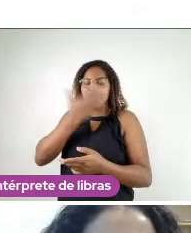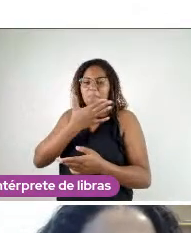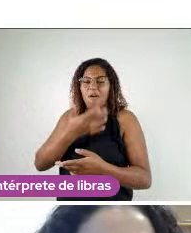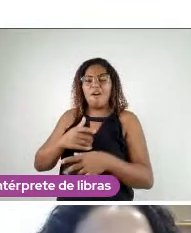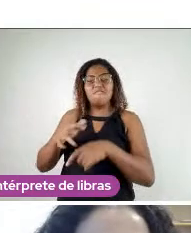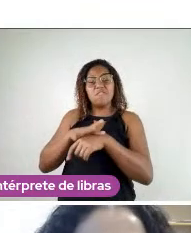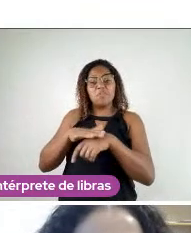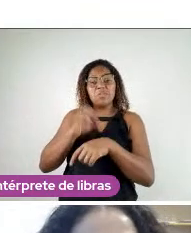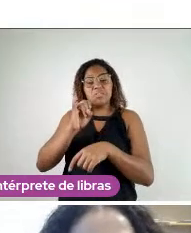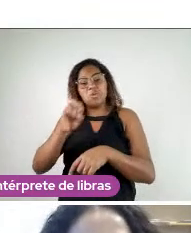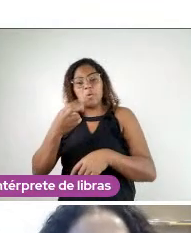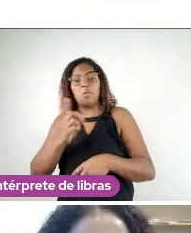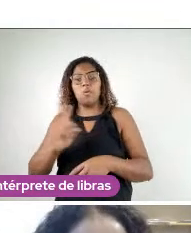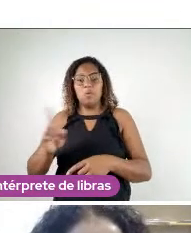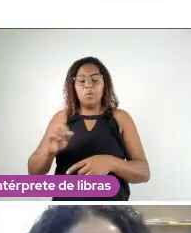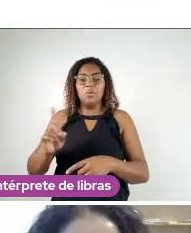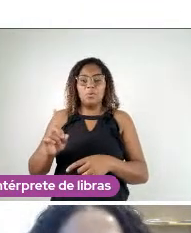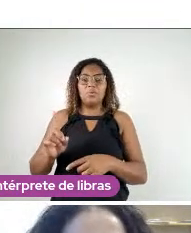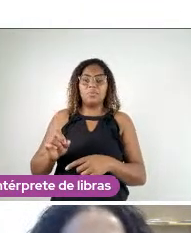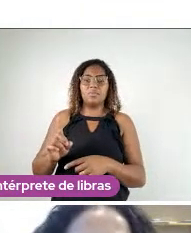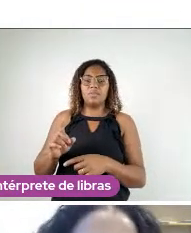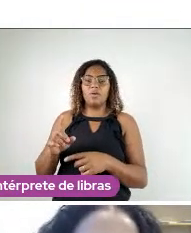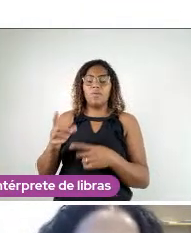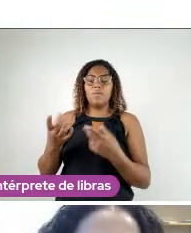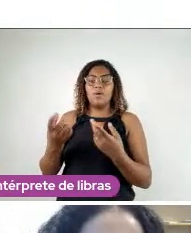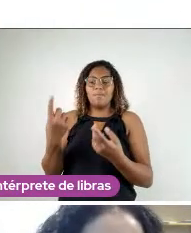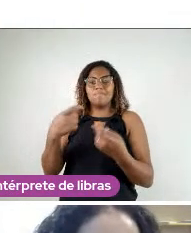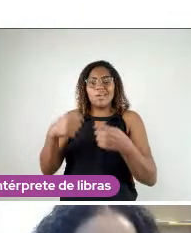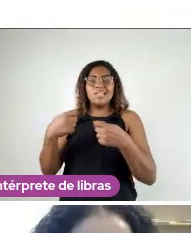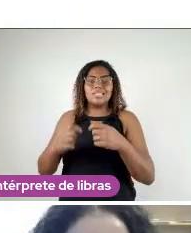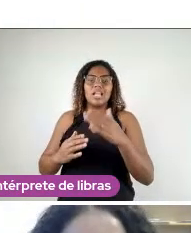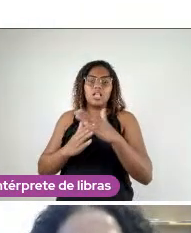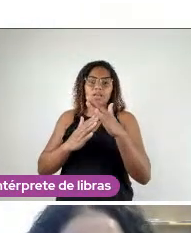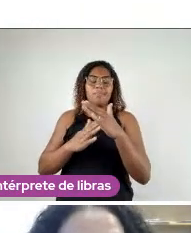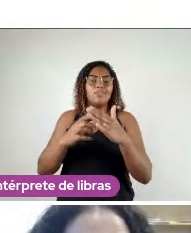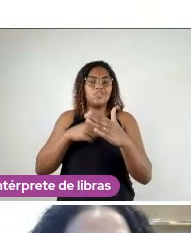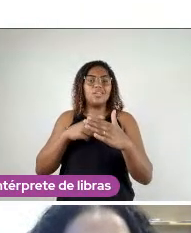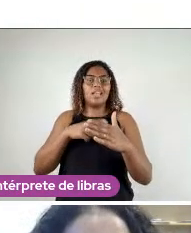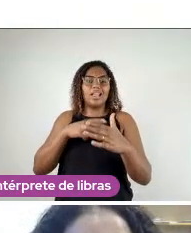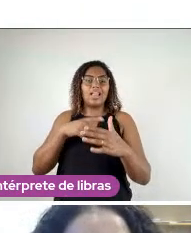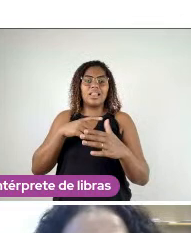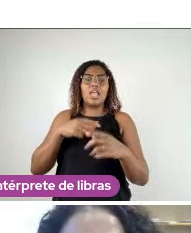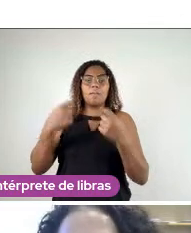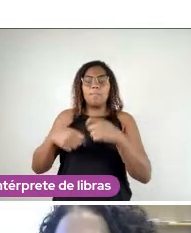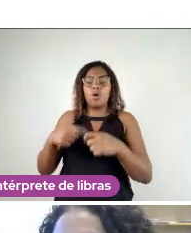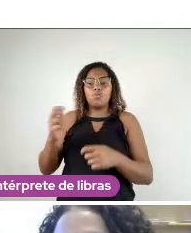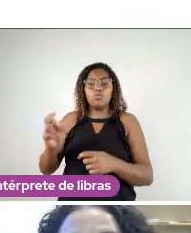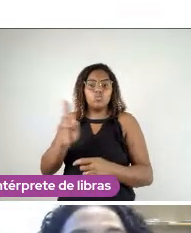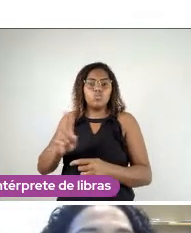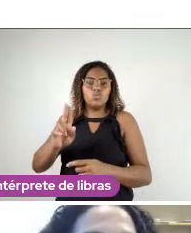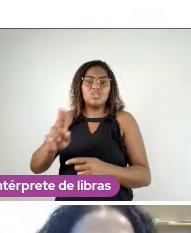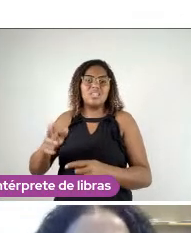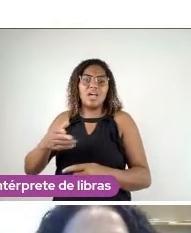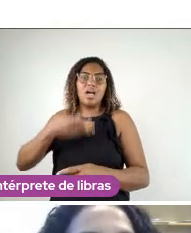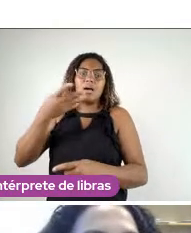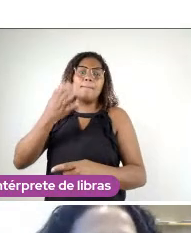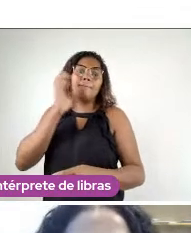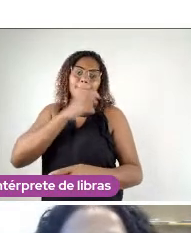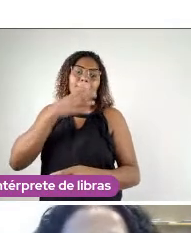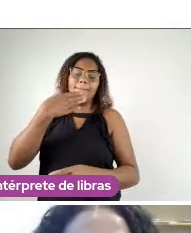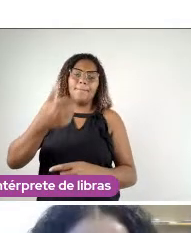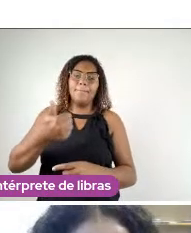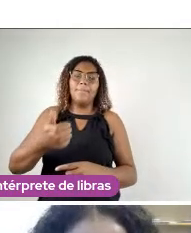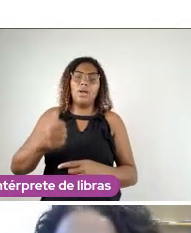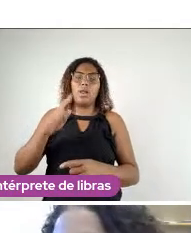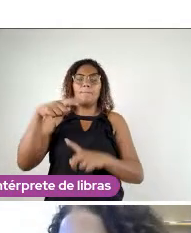casos das fãs. A gente precisa ter esses kits de detecção de toxinas que possam ser usados mais rapidamente para a gente poder controlar, fazer o melhor